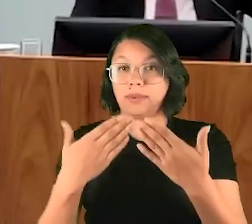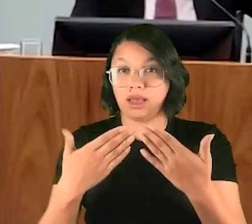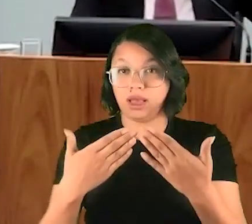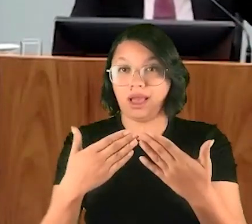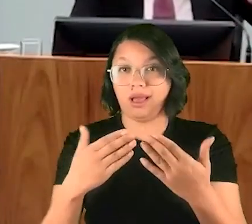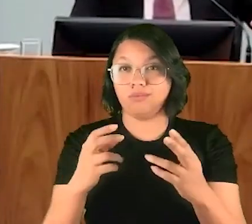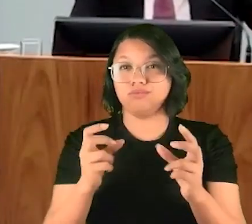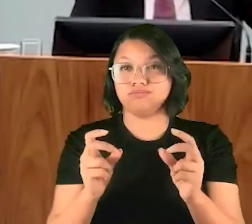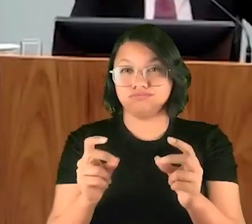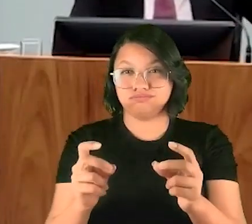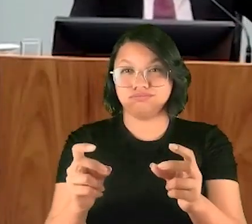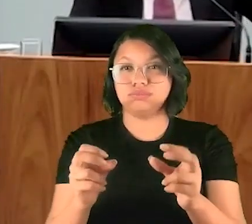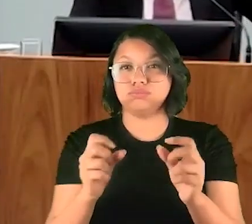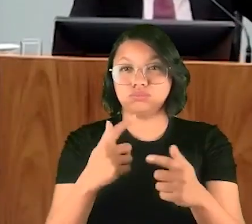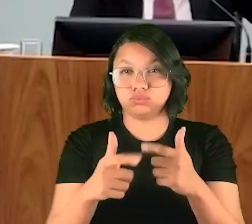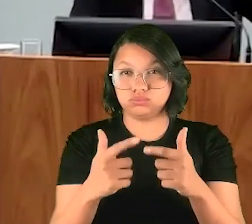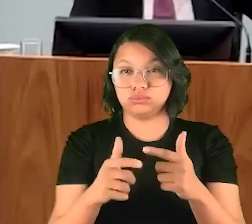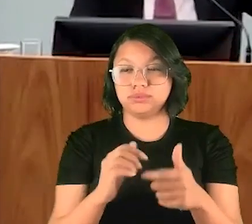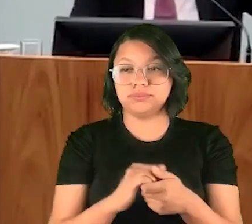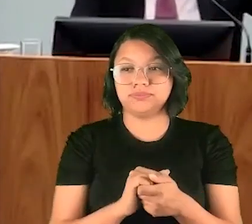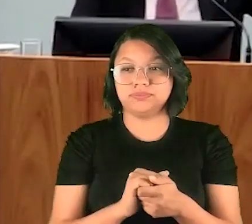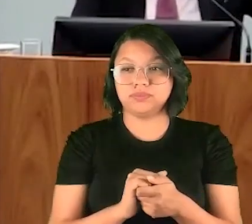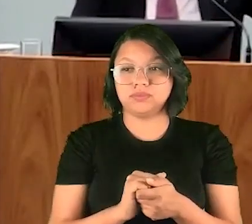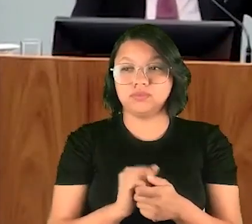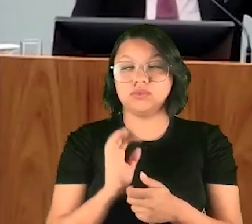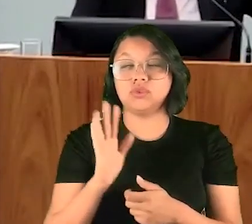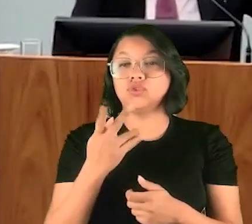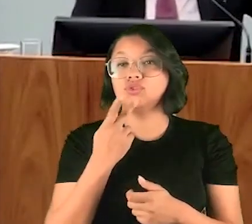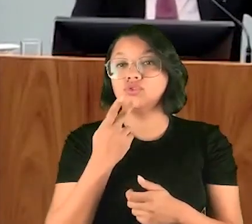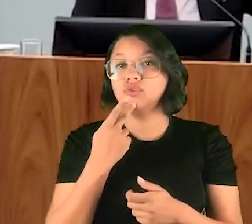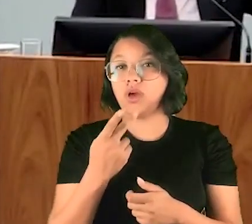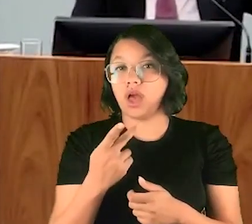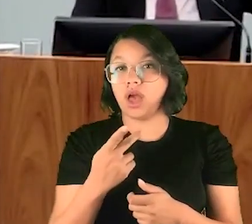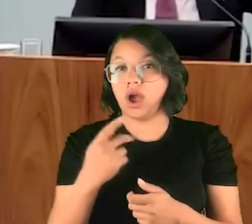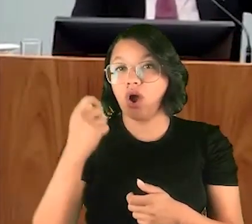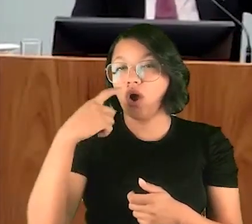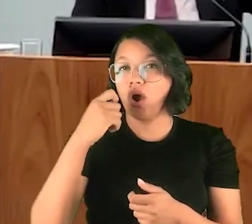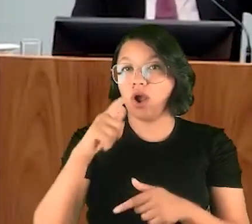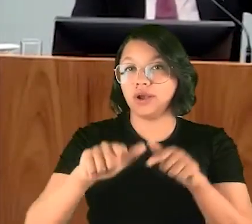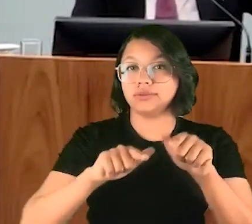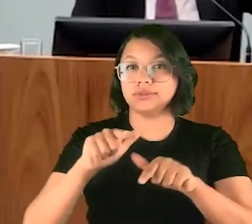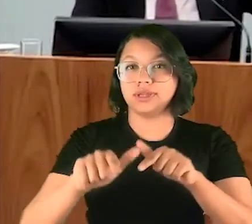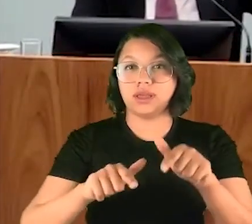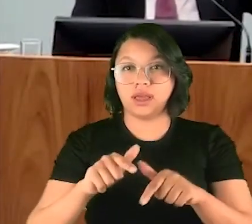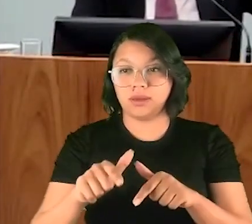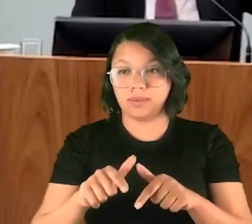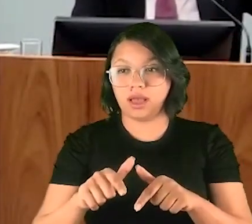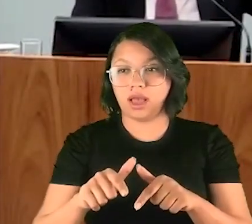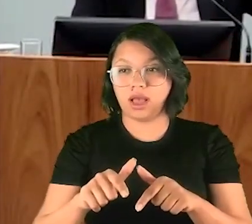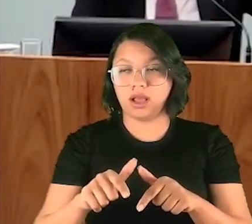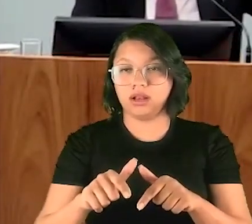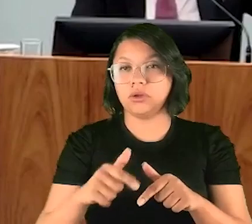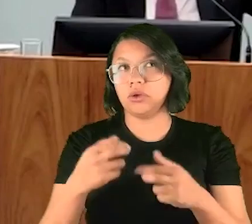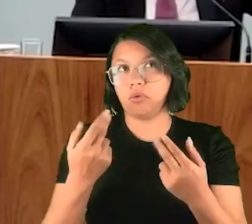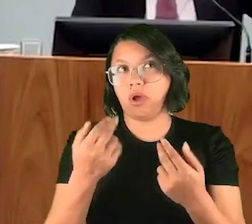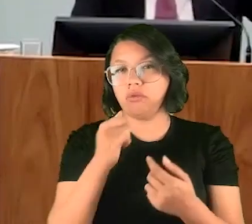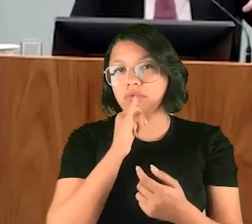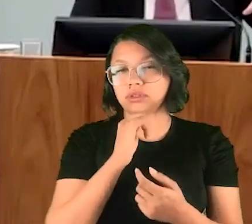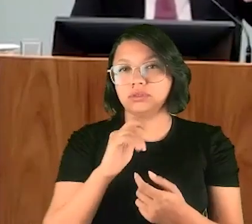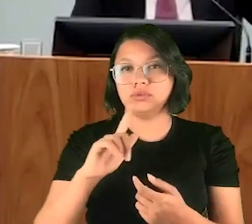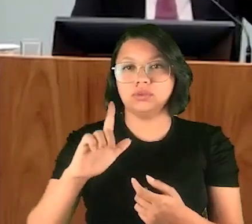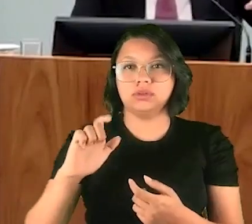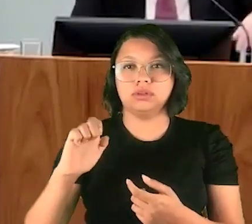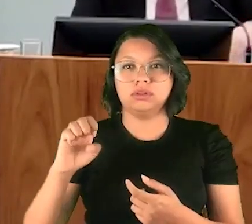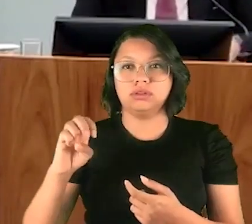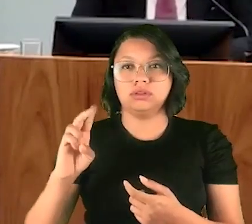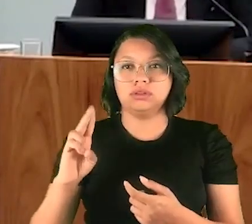é bloqueada pelo remédio. No caso, eu já tinha mencionado o GIST, em que o medicamento atua no receptor celular.